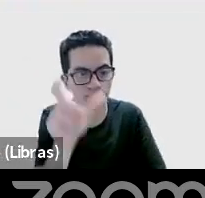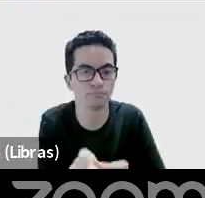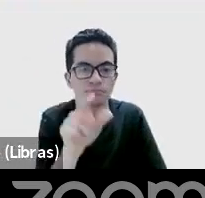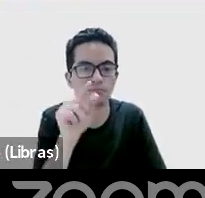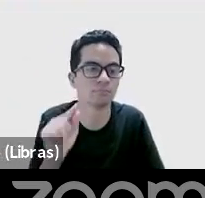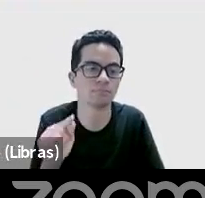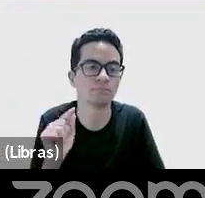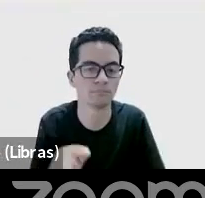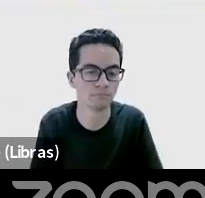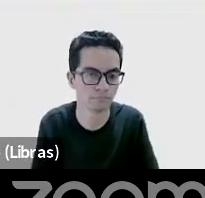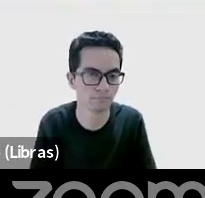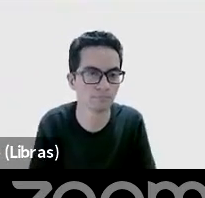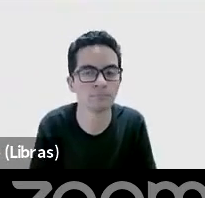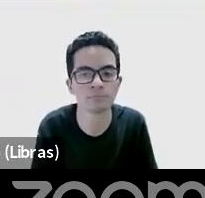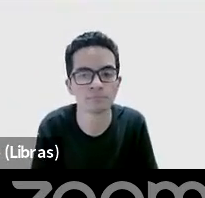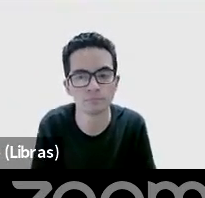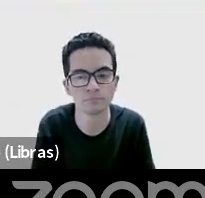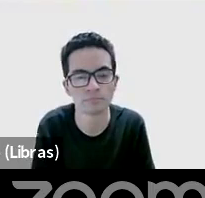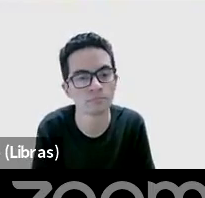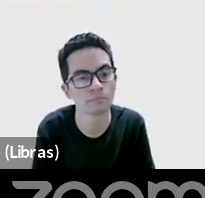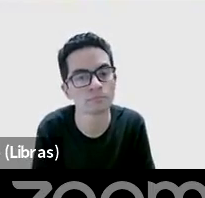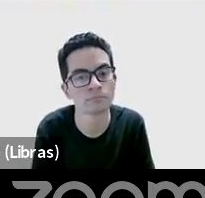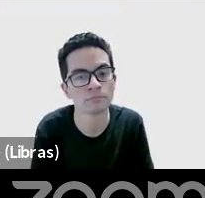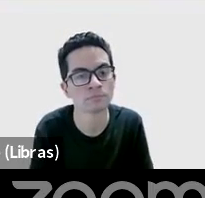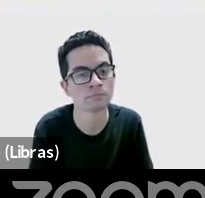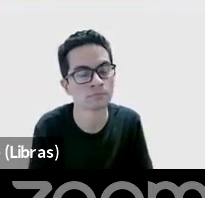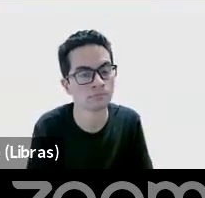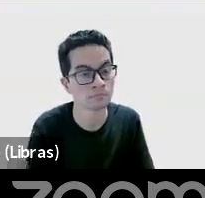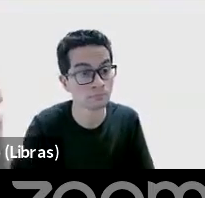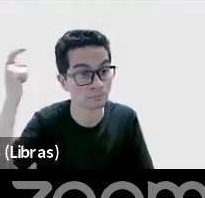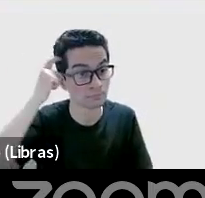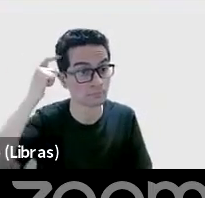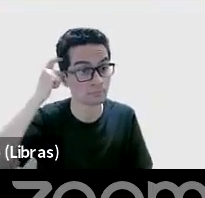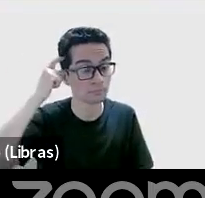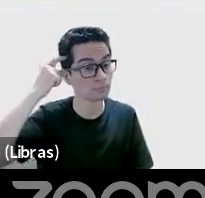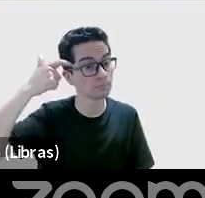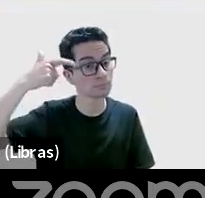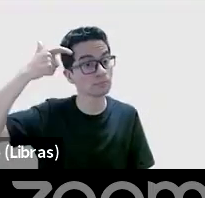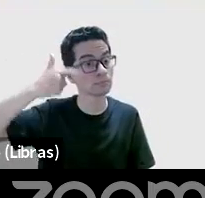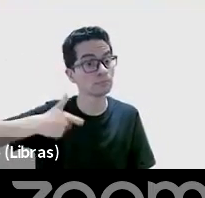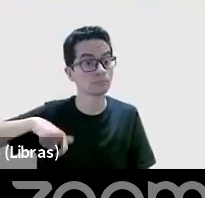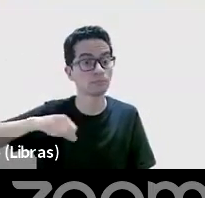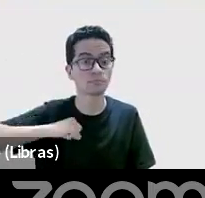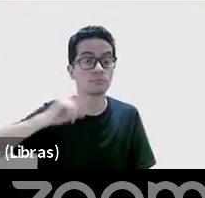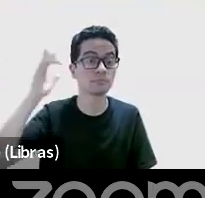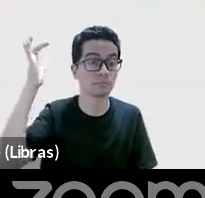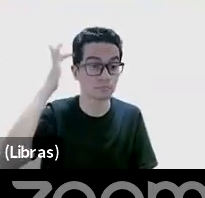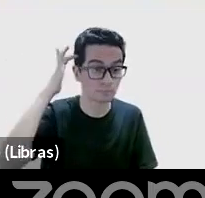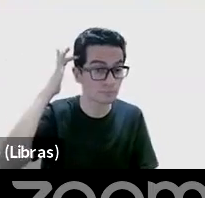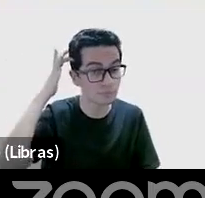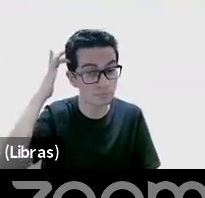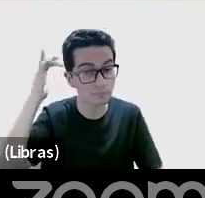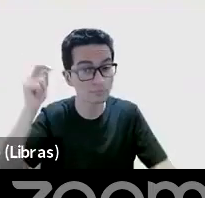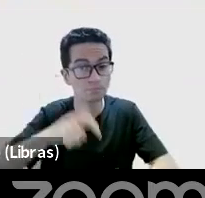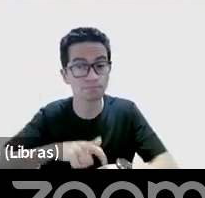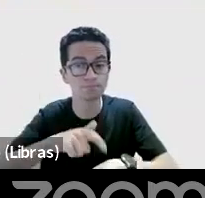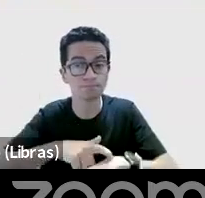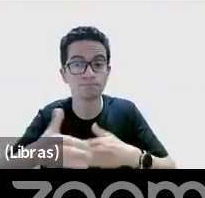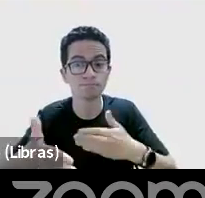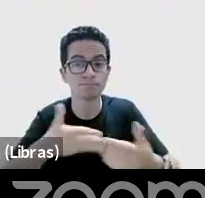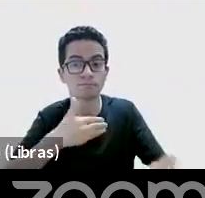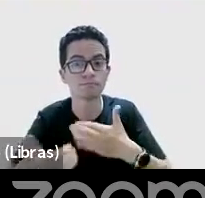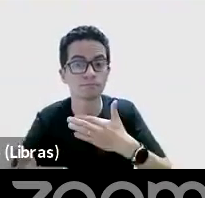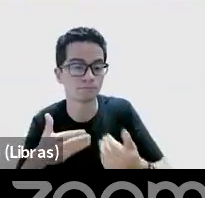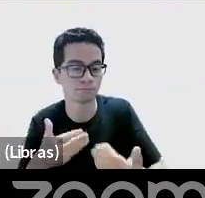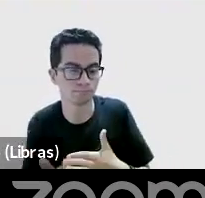justamente, né, eu acho que a gente, assim, deve a todo custo, né, não, a gente não tem como evitar, né, que se